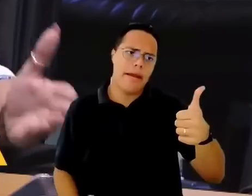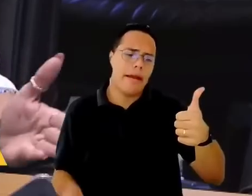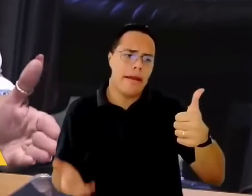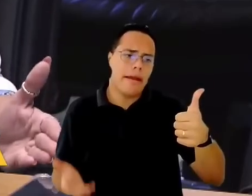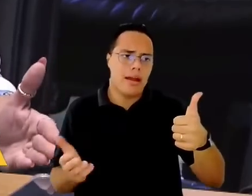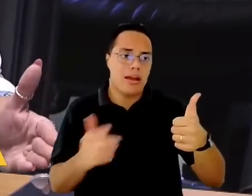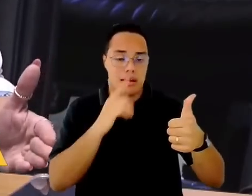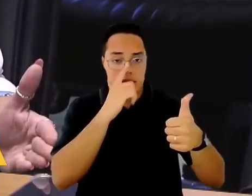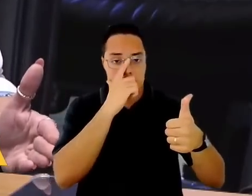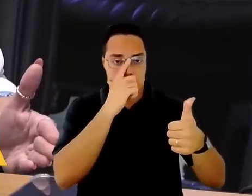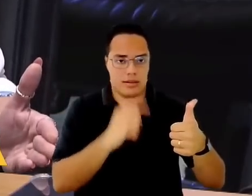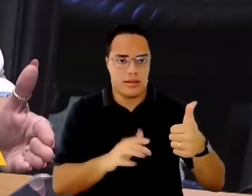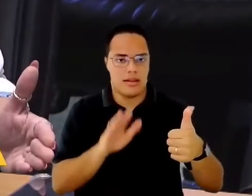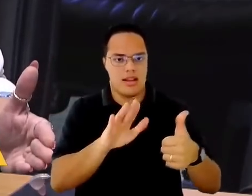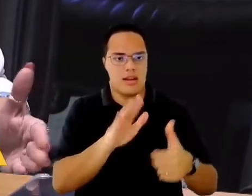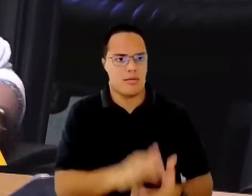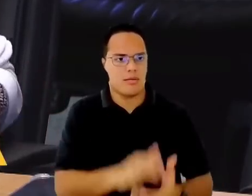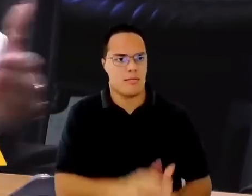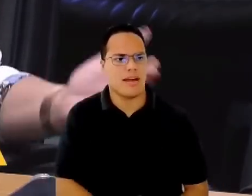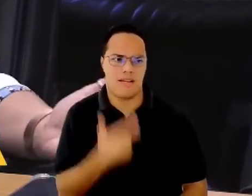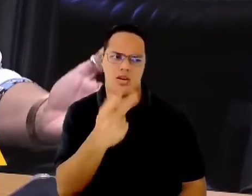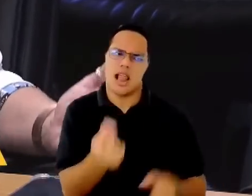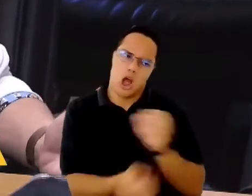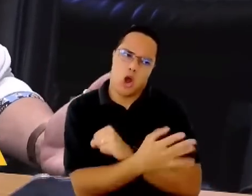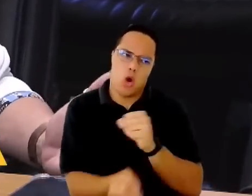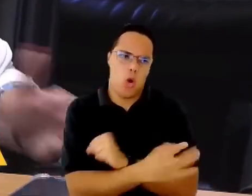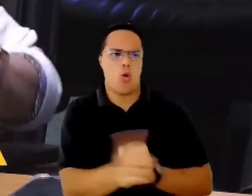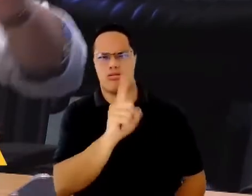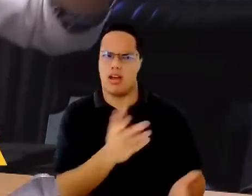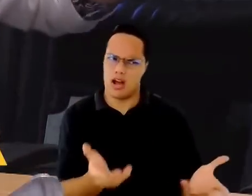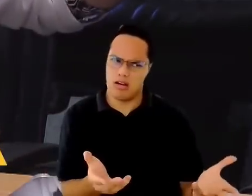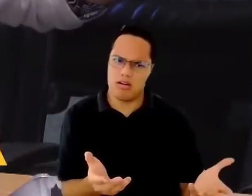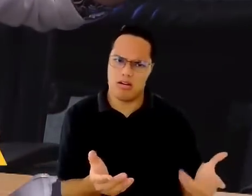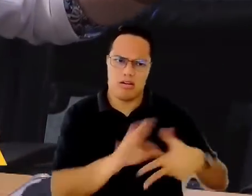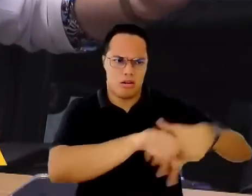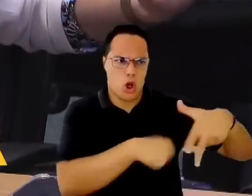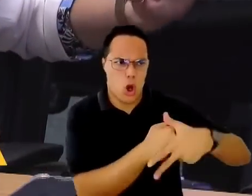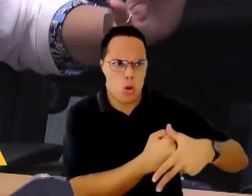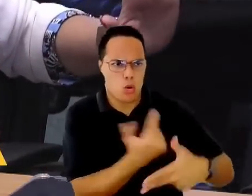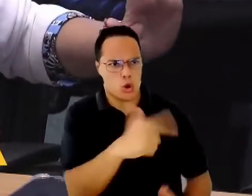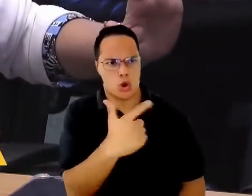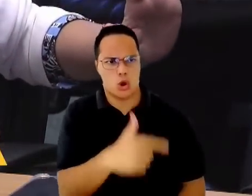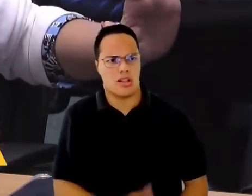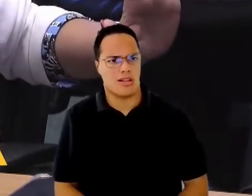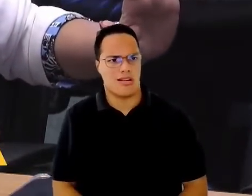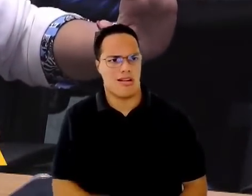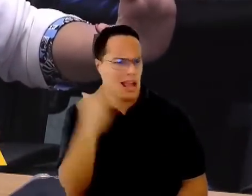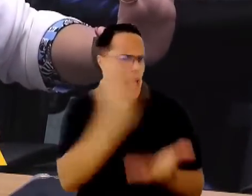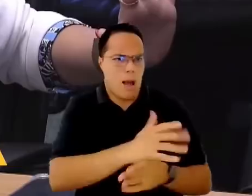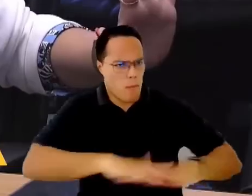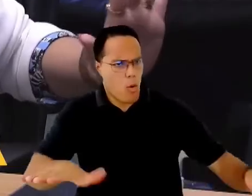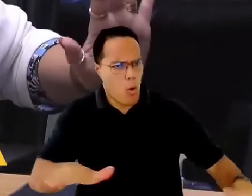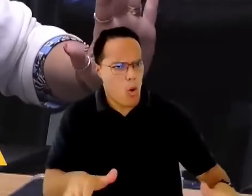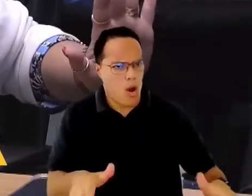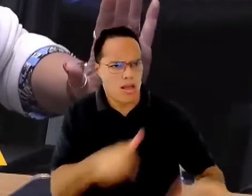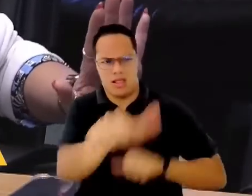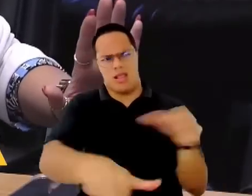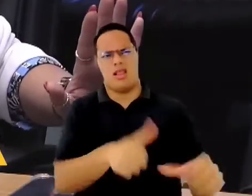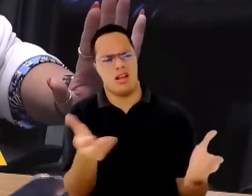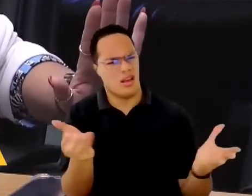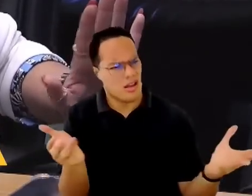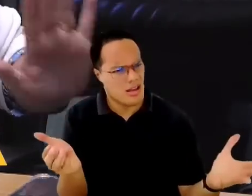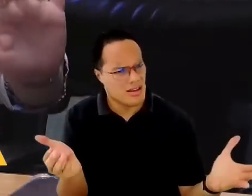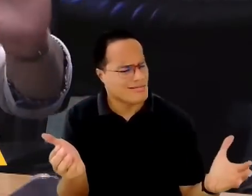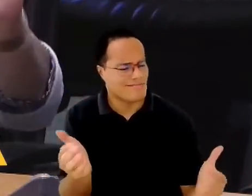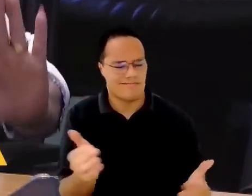que ele não é corrupto dizer que não teve nada que acabou mudou não tá